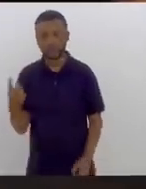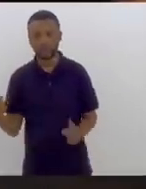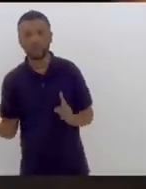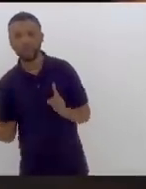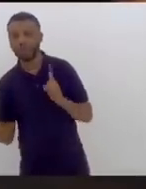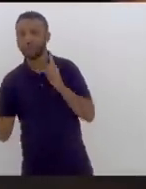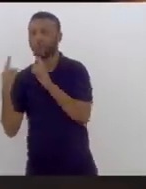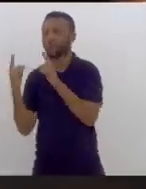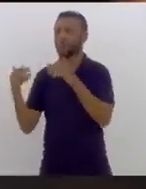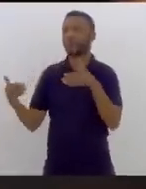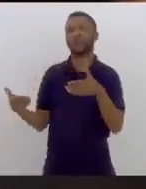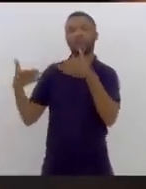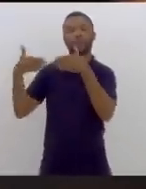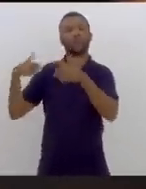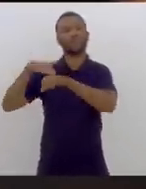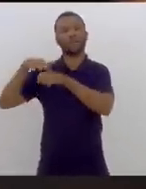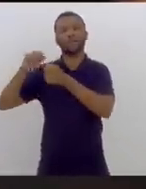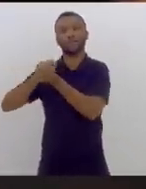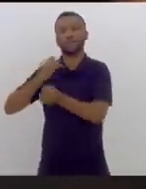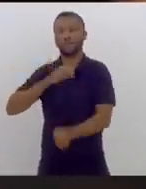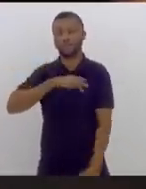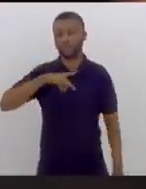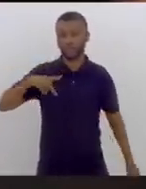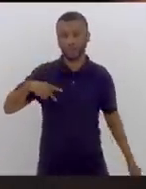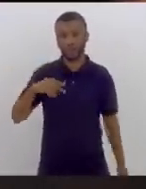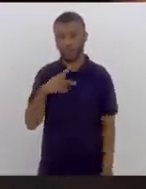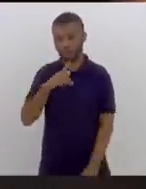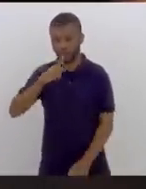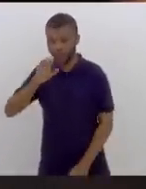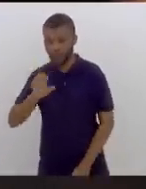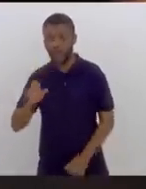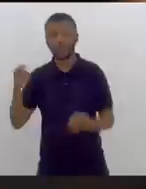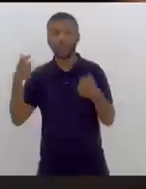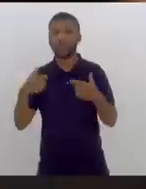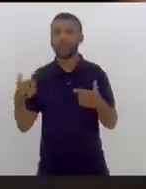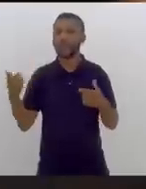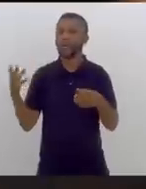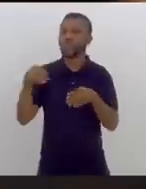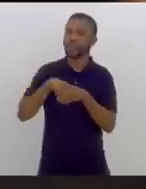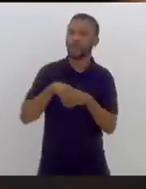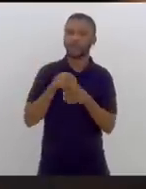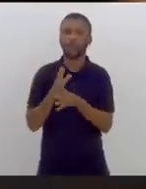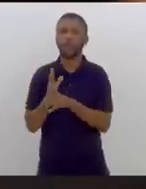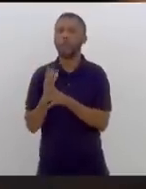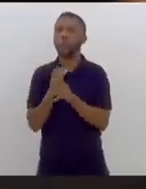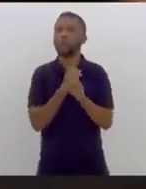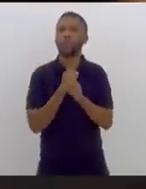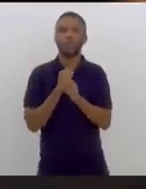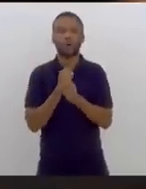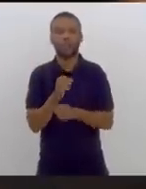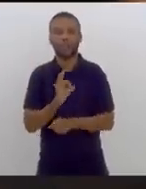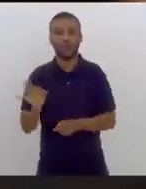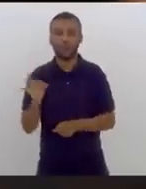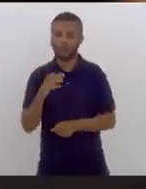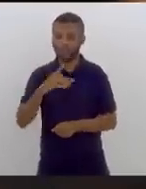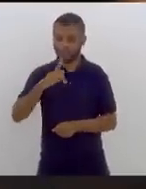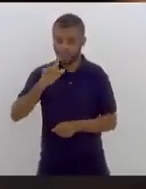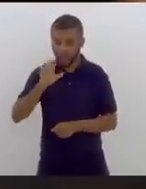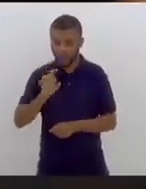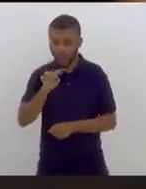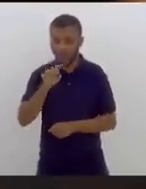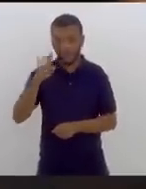Ministério Público alguns dizem que a pge não tem que entrar nessa equação E hoje foi falado que a pge